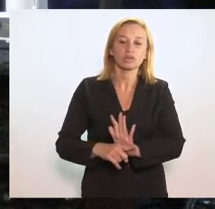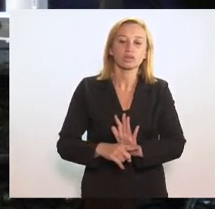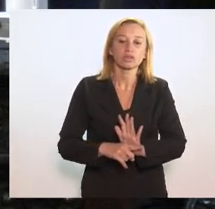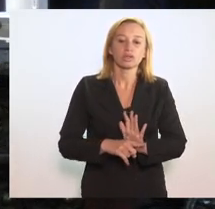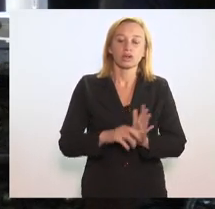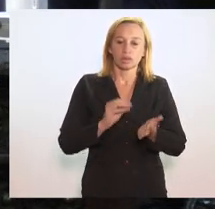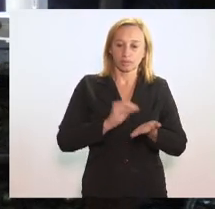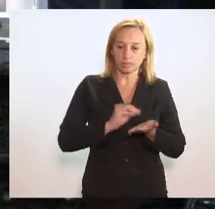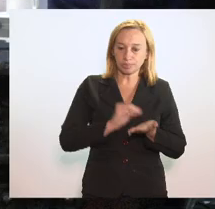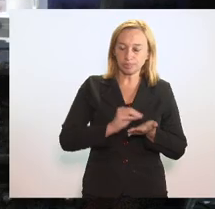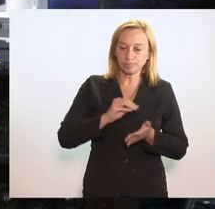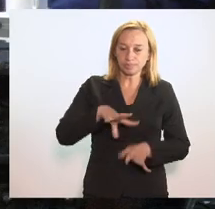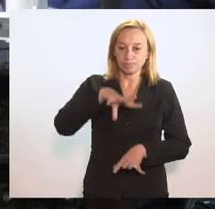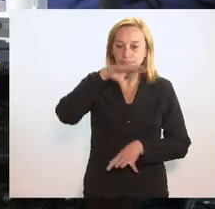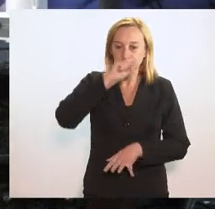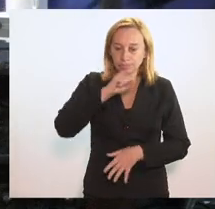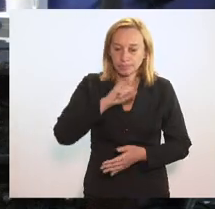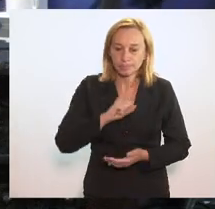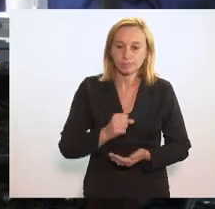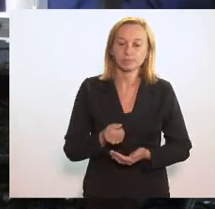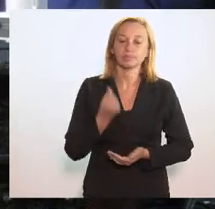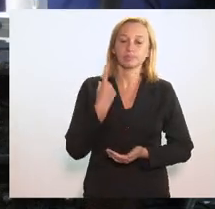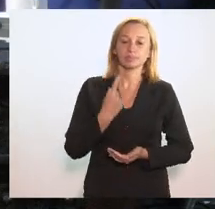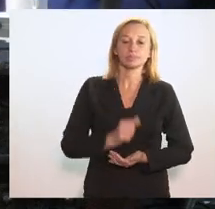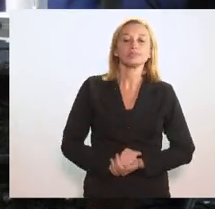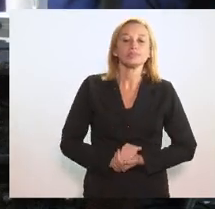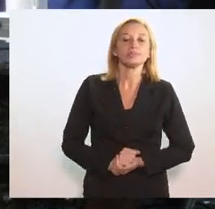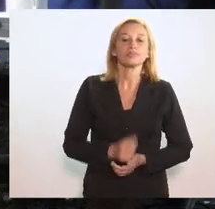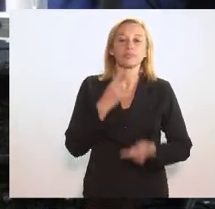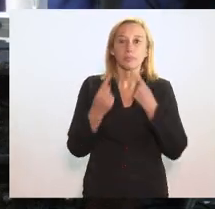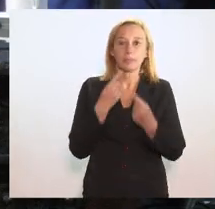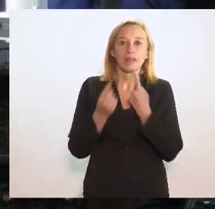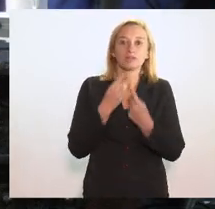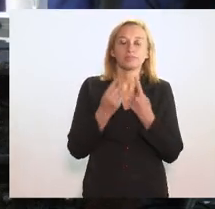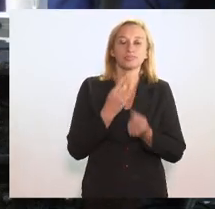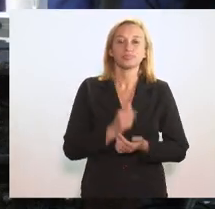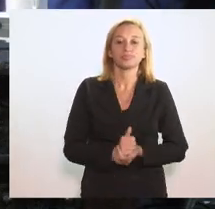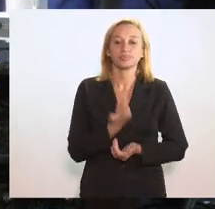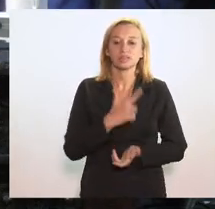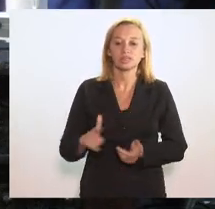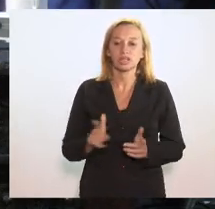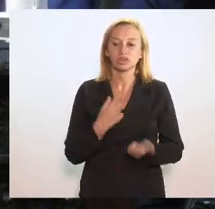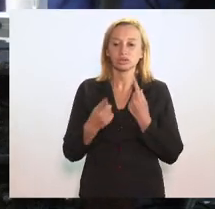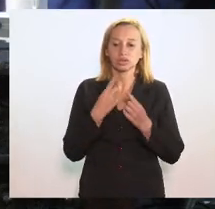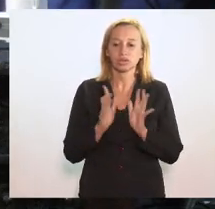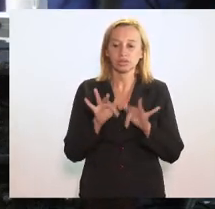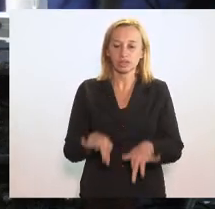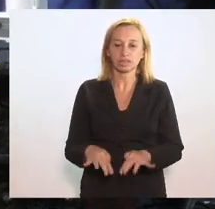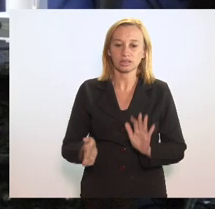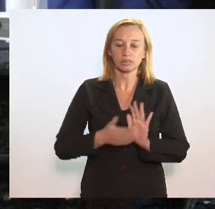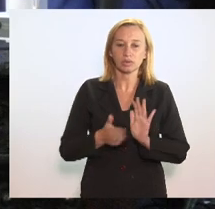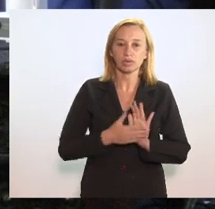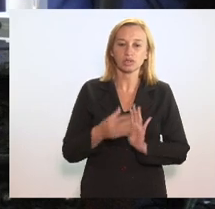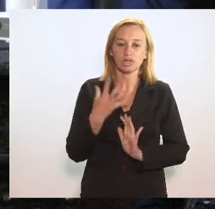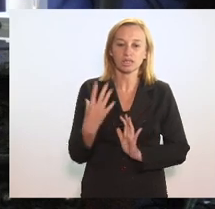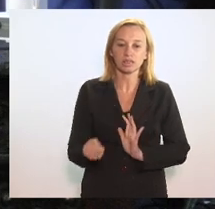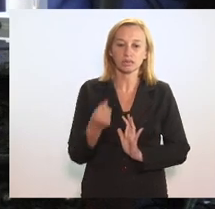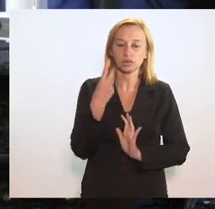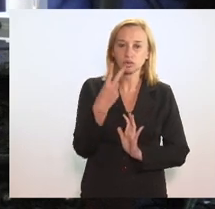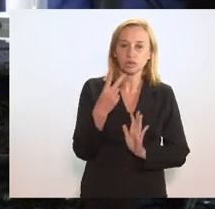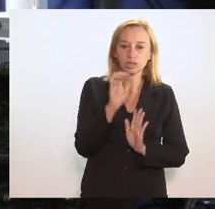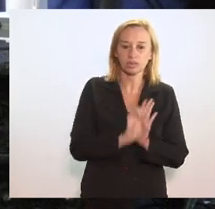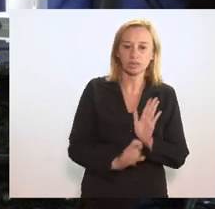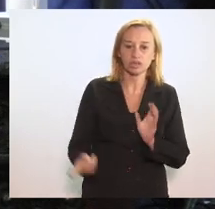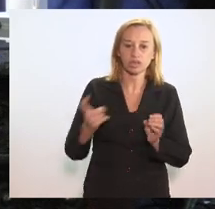corpo estranho e prevenção de morte súbita. Em discussão, não havendo quem queira discutir, encerra a discussão, a presente proposta recebeu duas